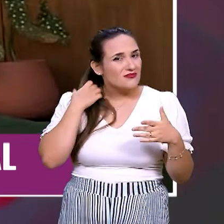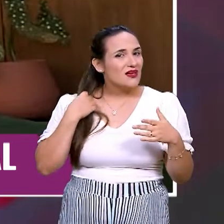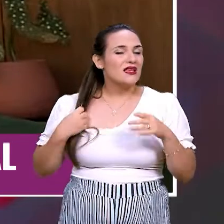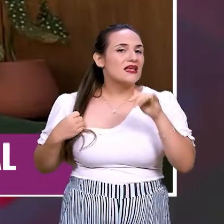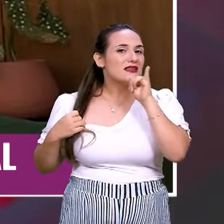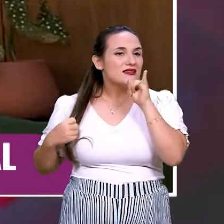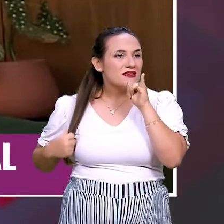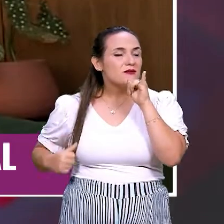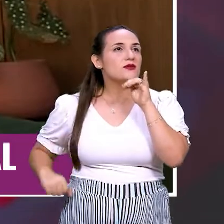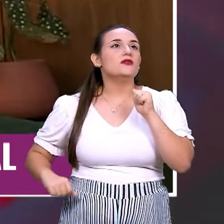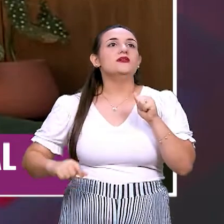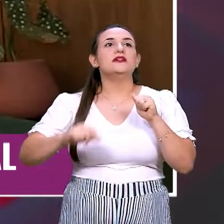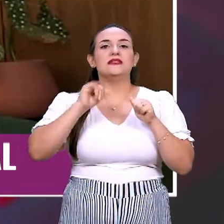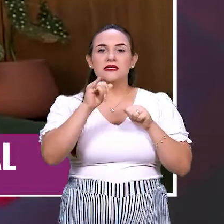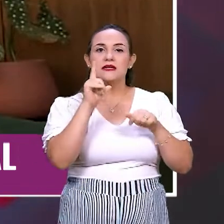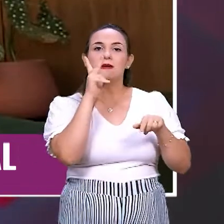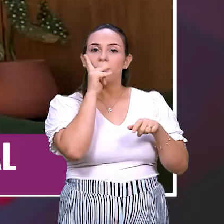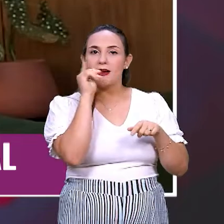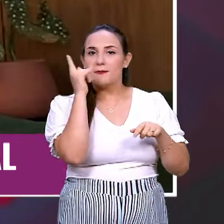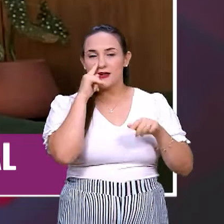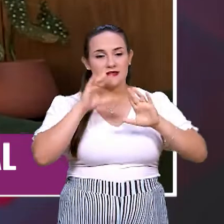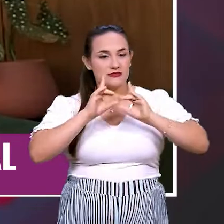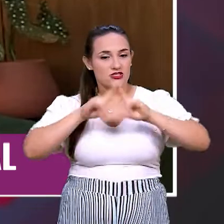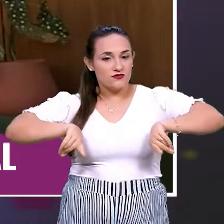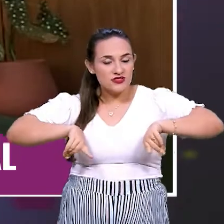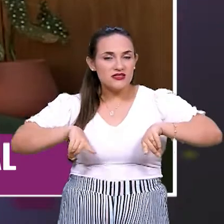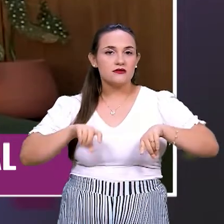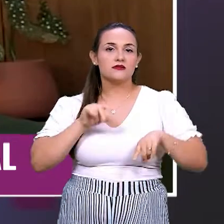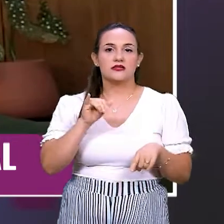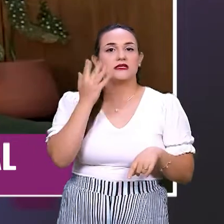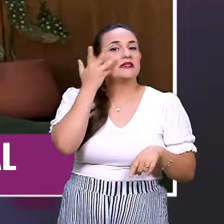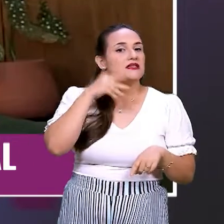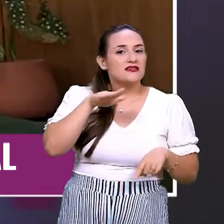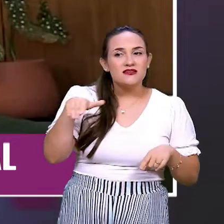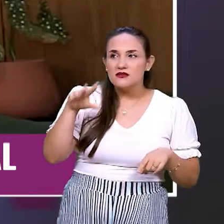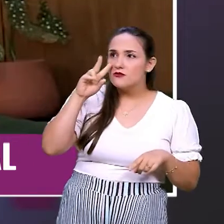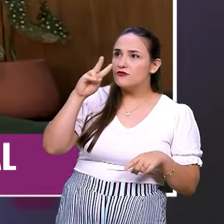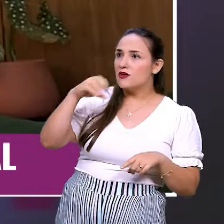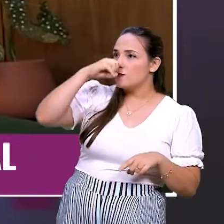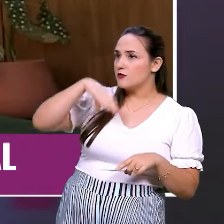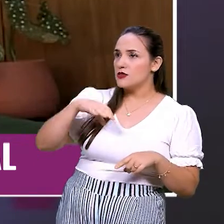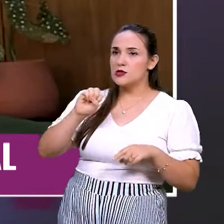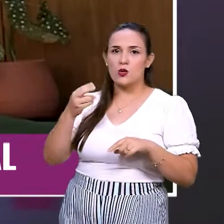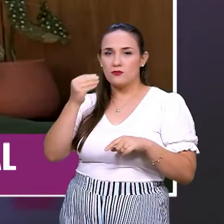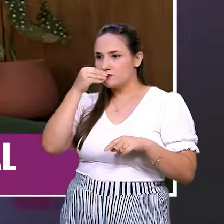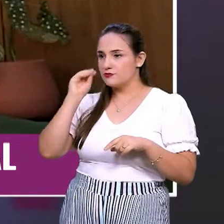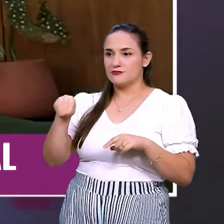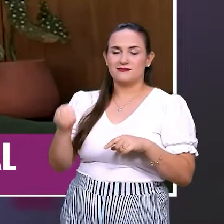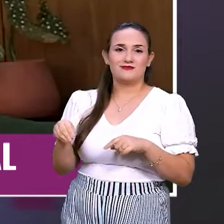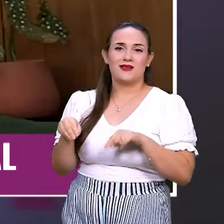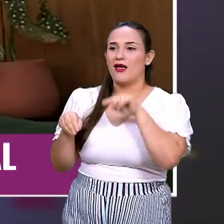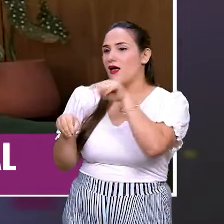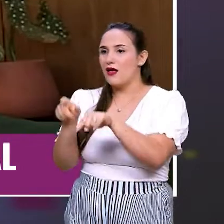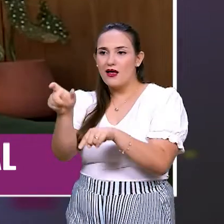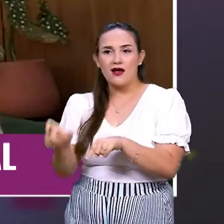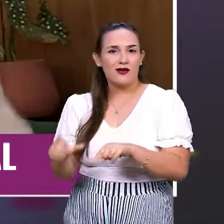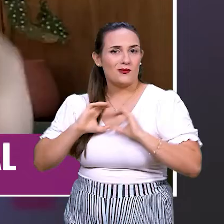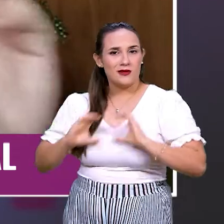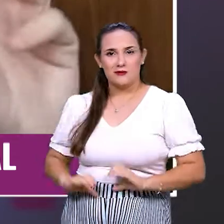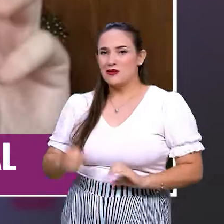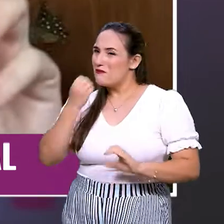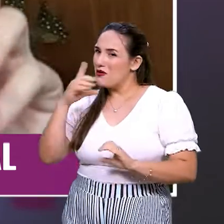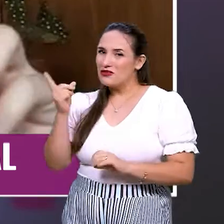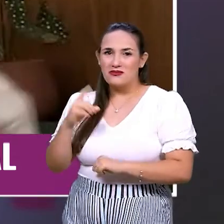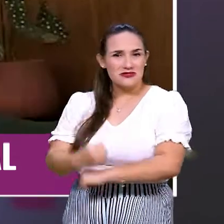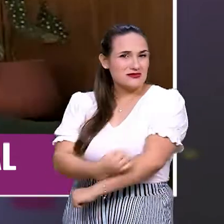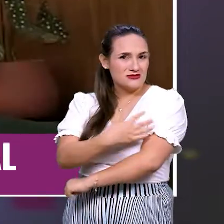se o pai sai de casa, se os pais estão se divorciando, se a criança ela é exposta a algum tipo de violência ou negligência, é esperado que ela não fique